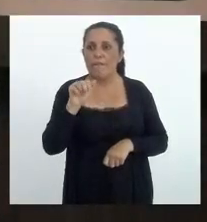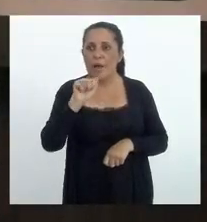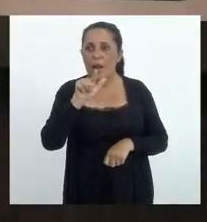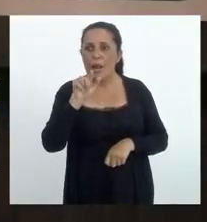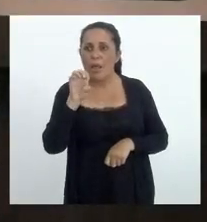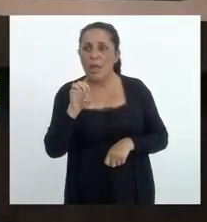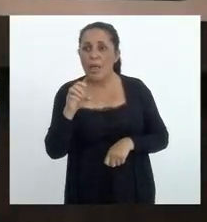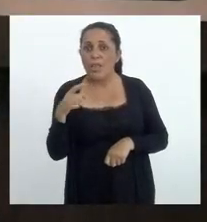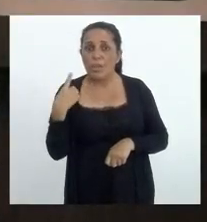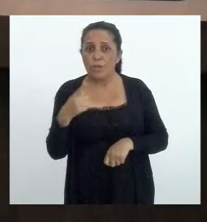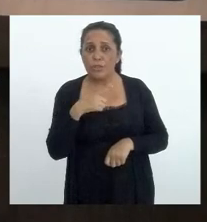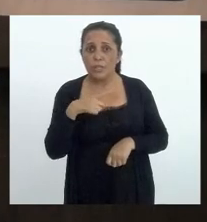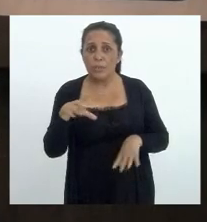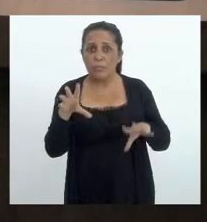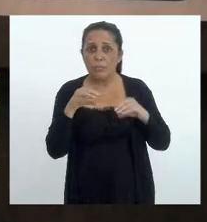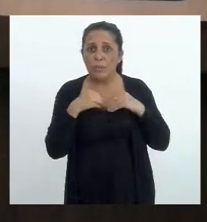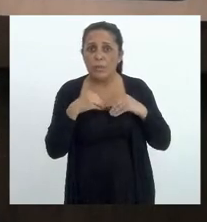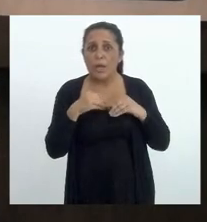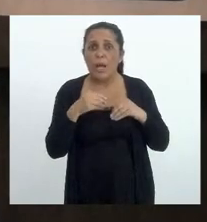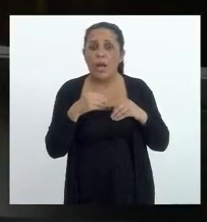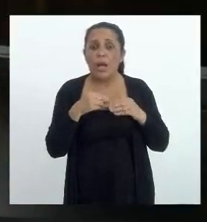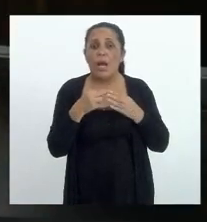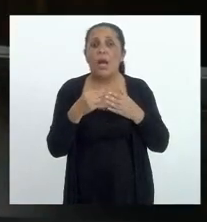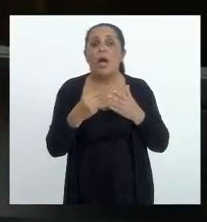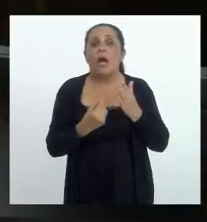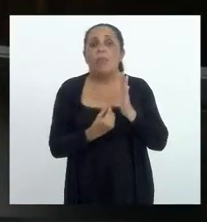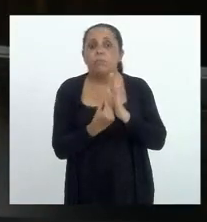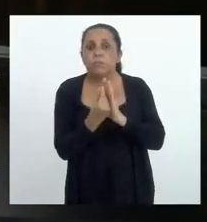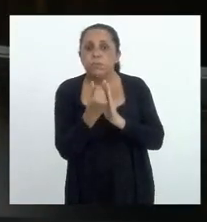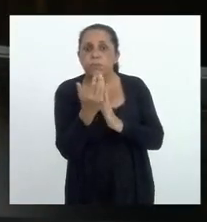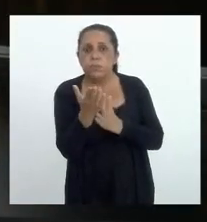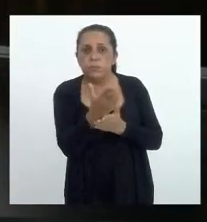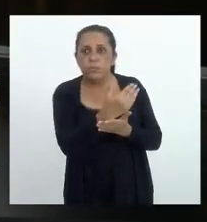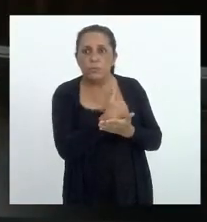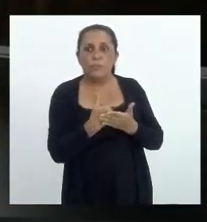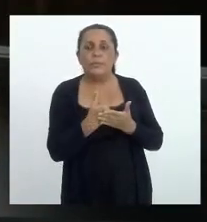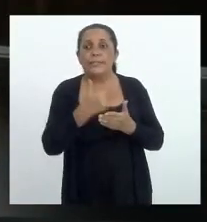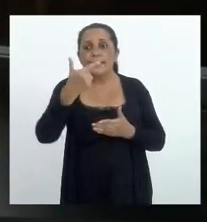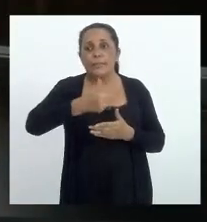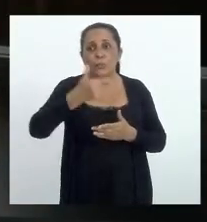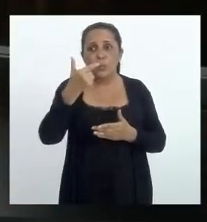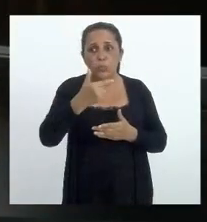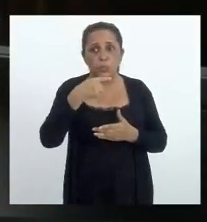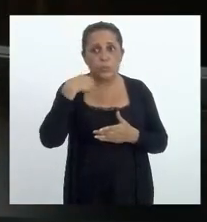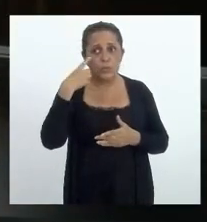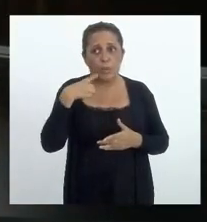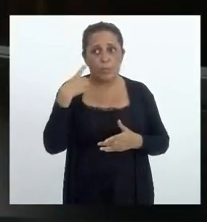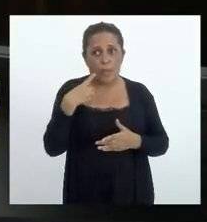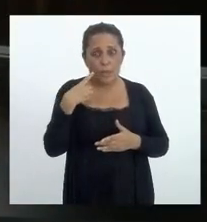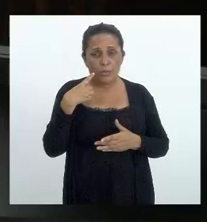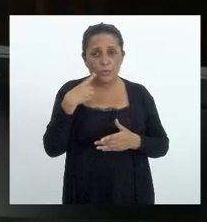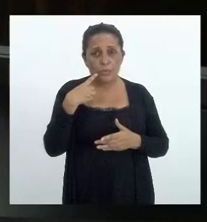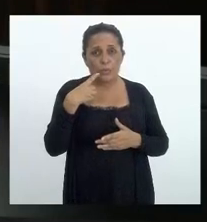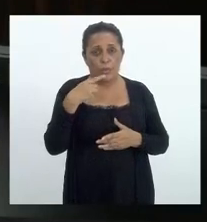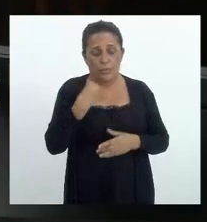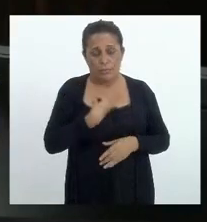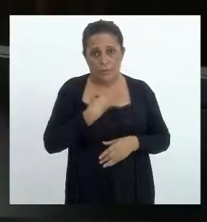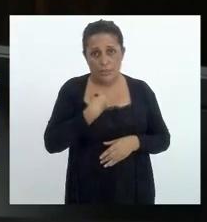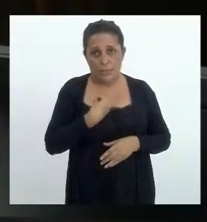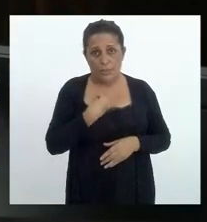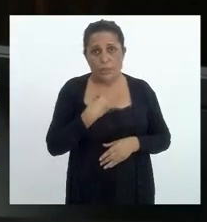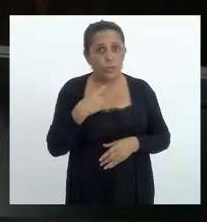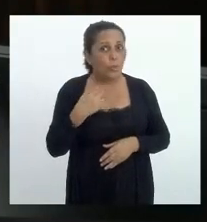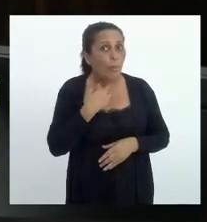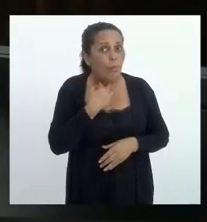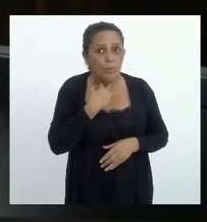que pedir que aderir ao regime de recuperação fiscal. Segundo ponto, senhores deputados e presentes, nós não